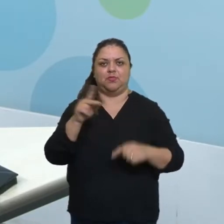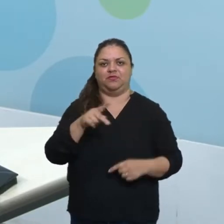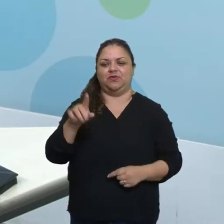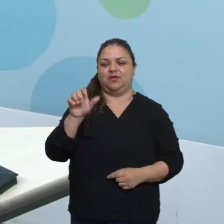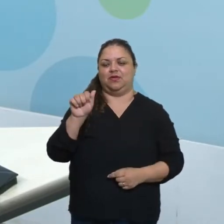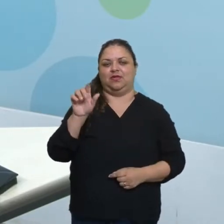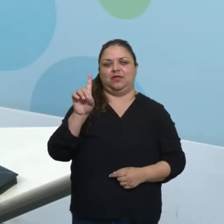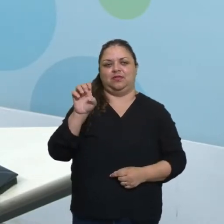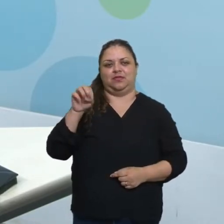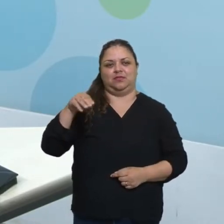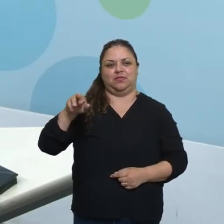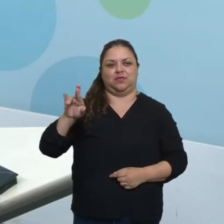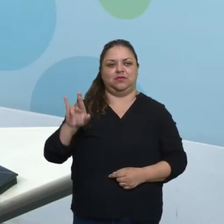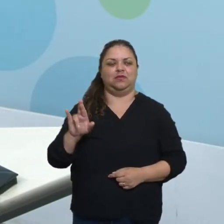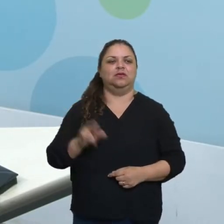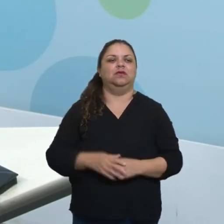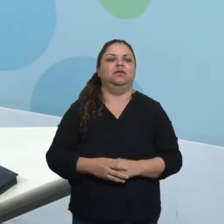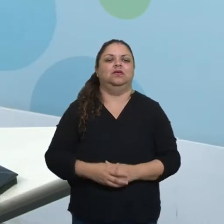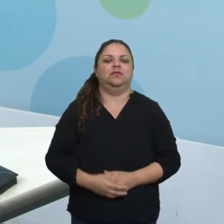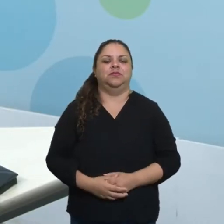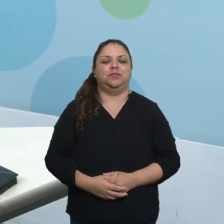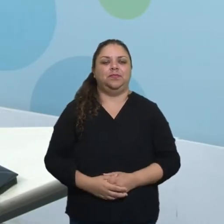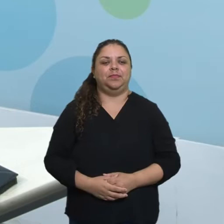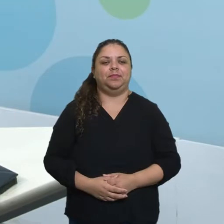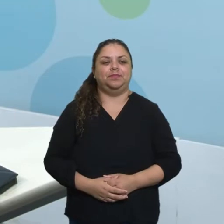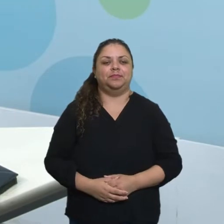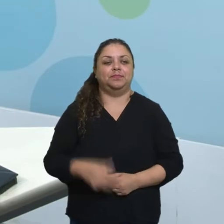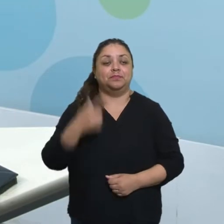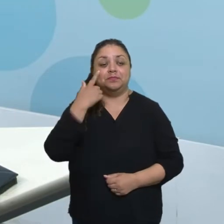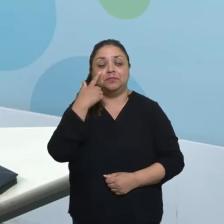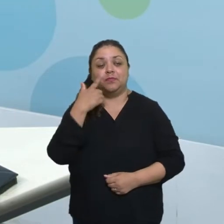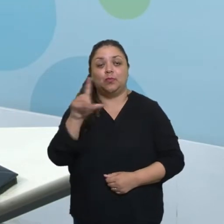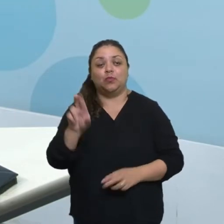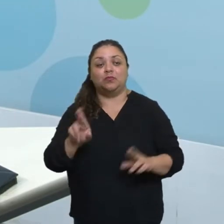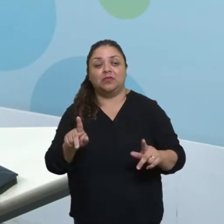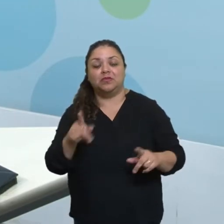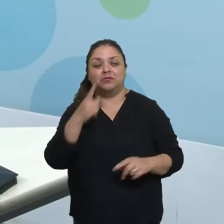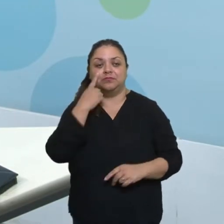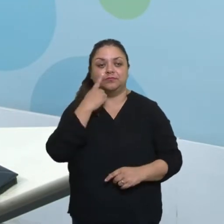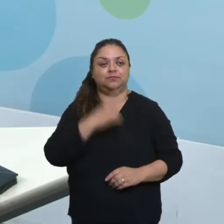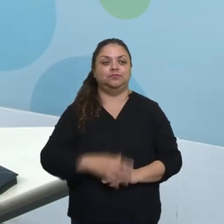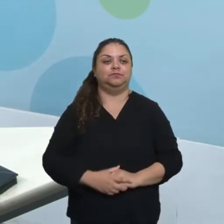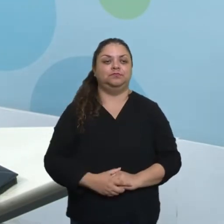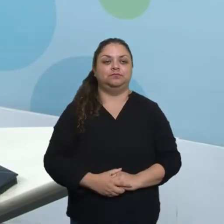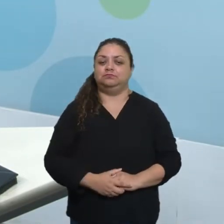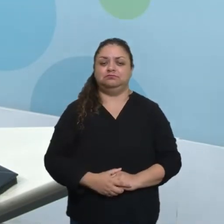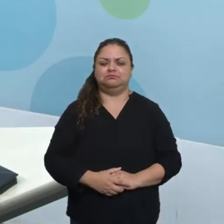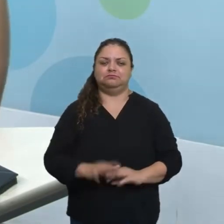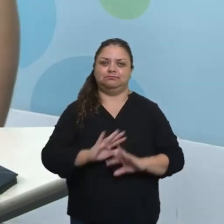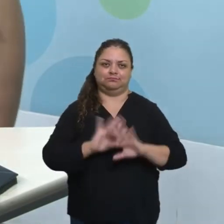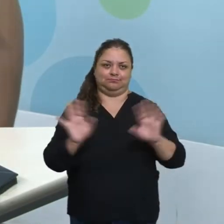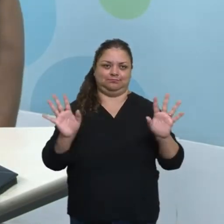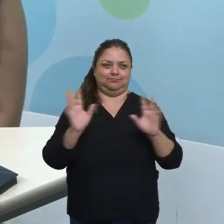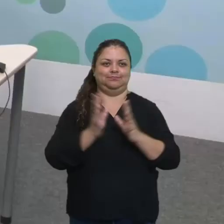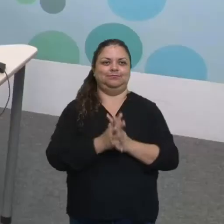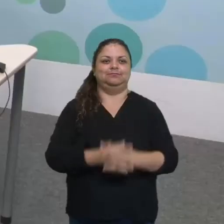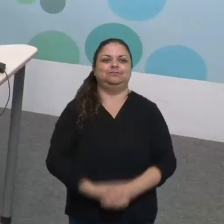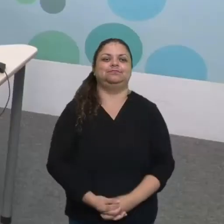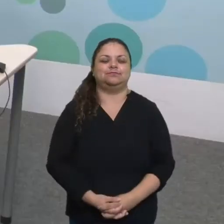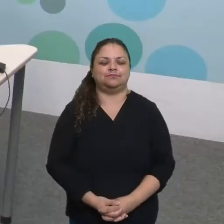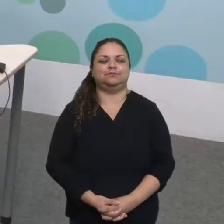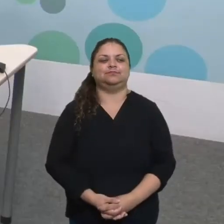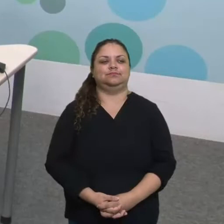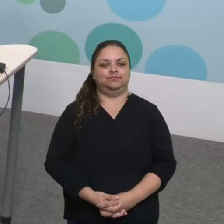se tivesse Tem mais alguma coisa diferente aqui ó eu não acho que é isso